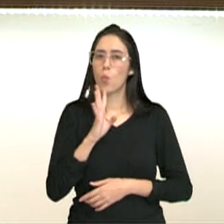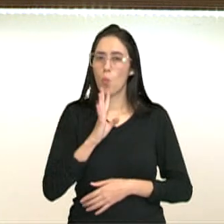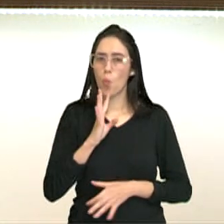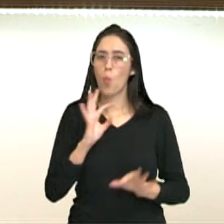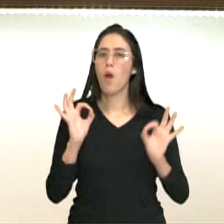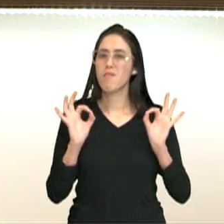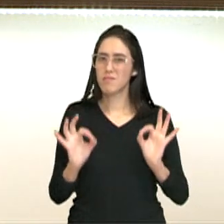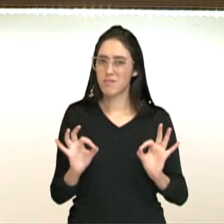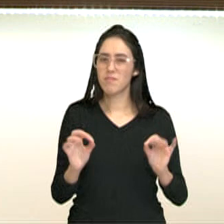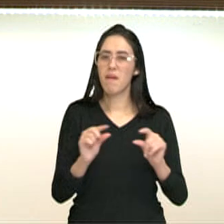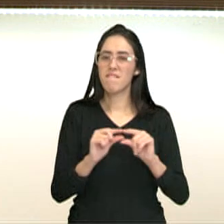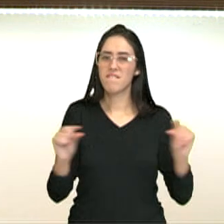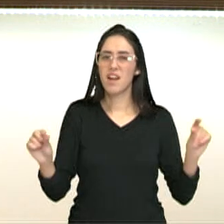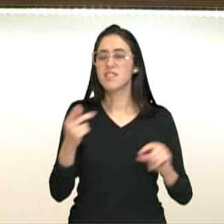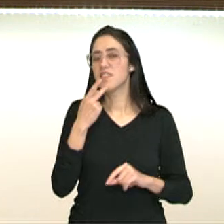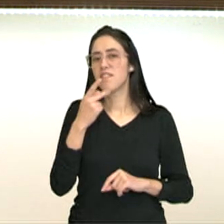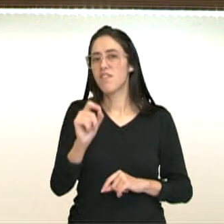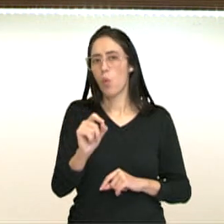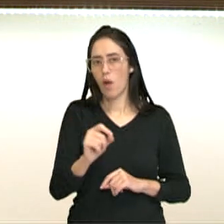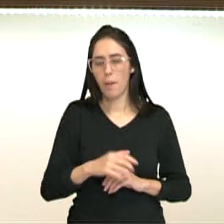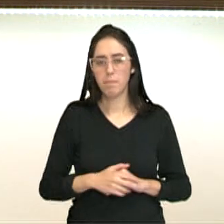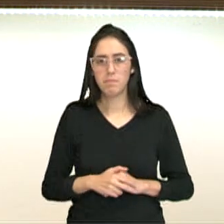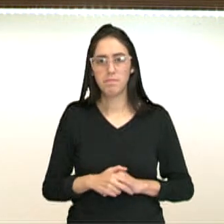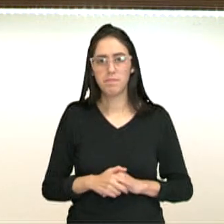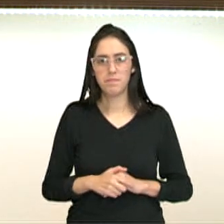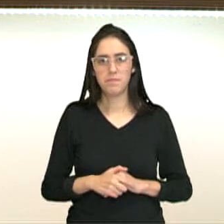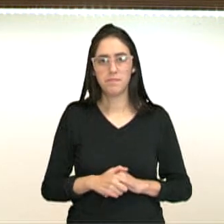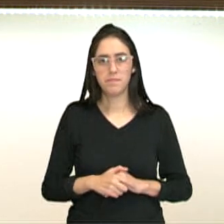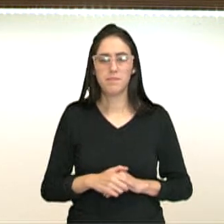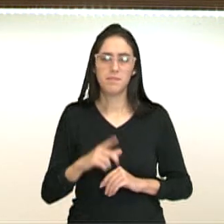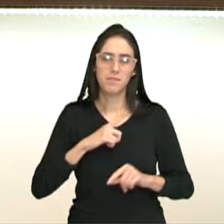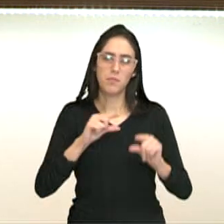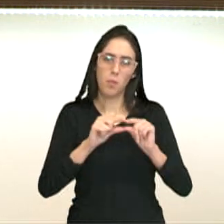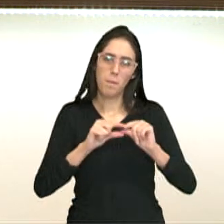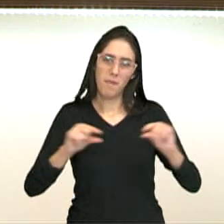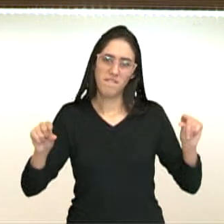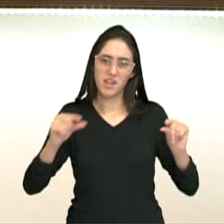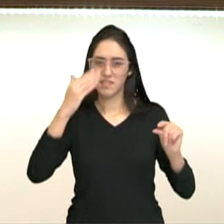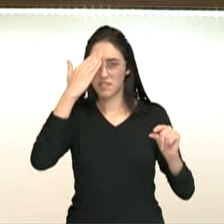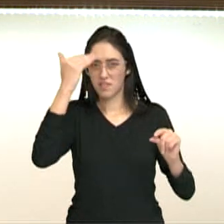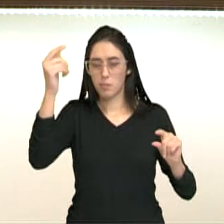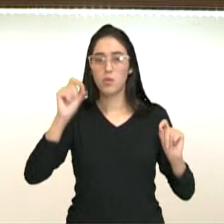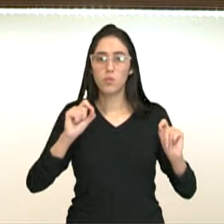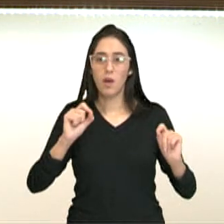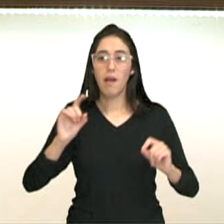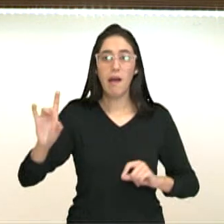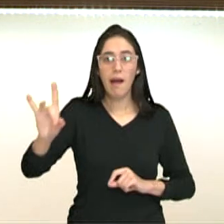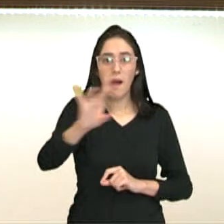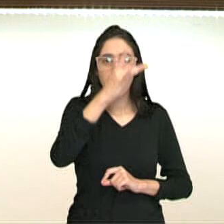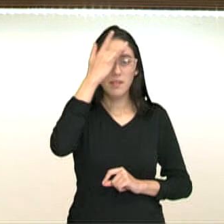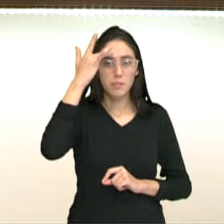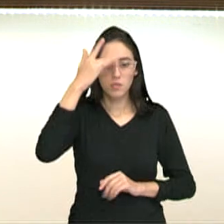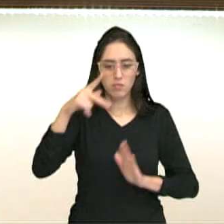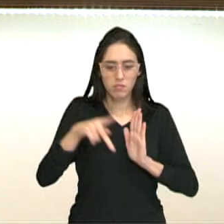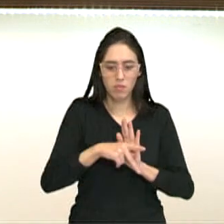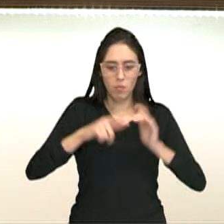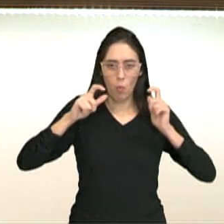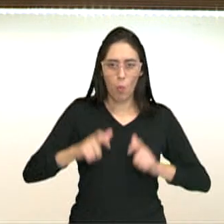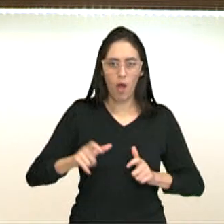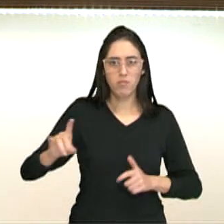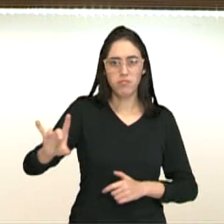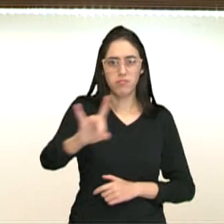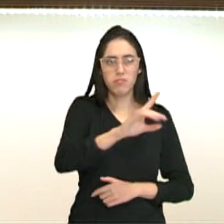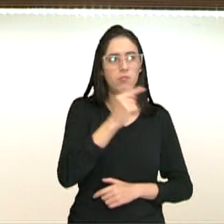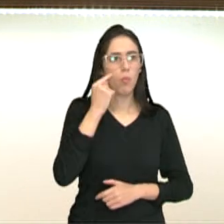já ouviram, que é aquela frase marcante que coloca cada pessoa no seu lugar quando ela é dita. É